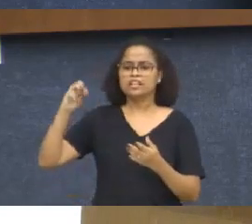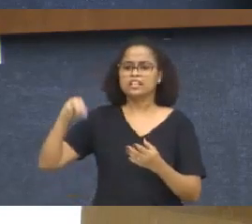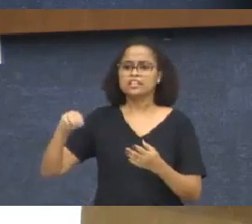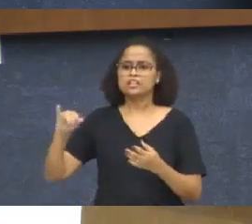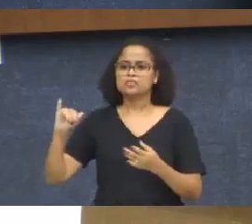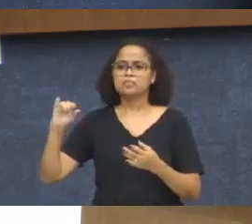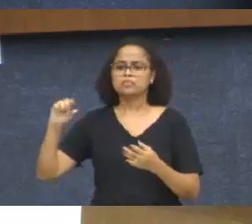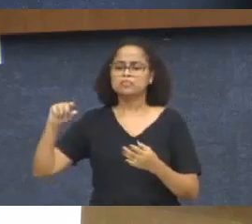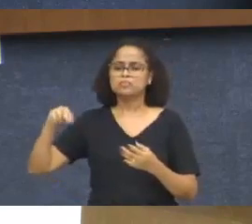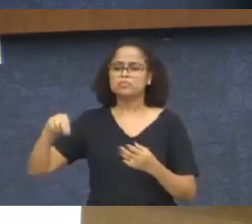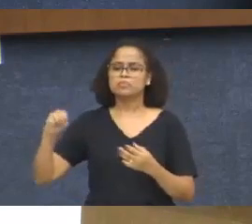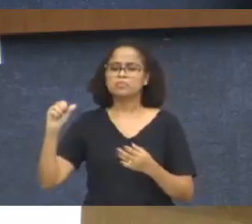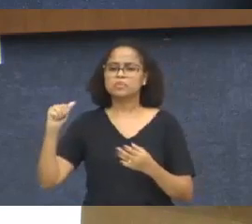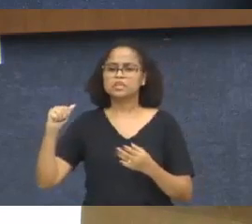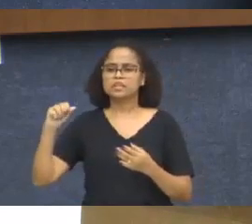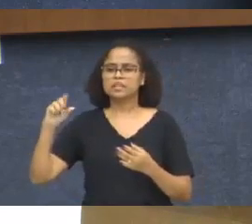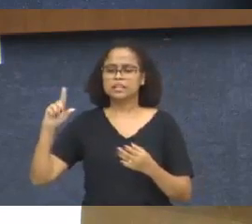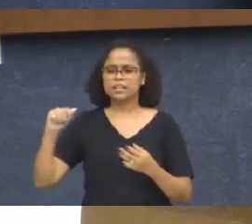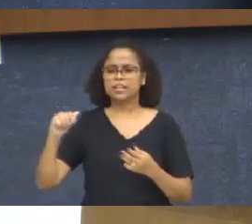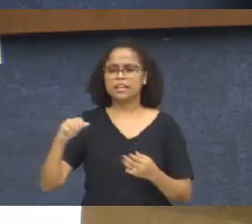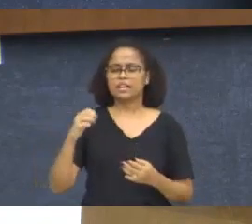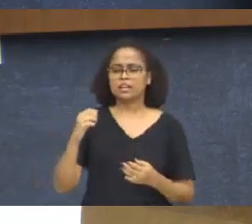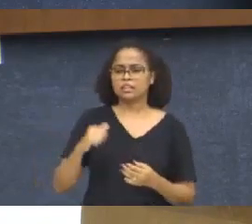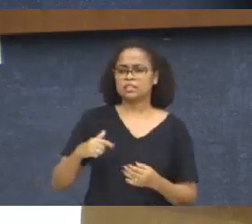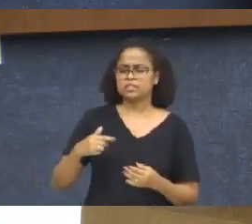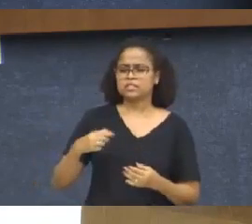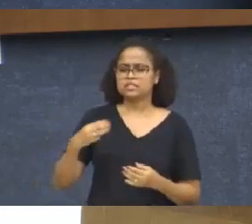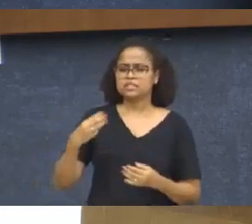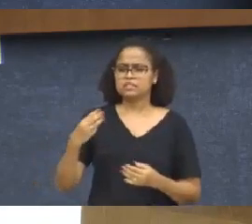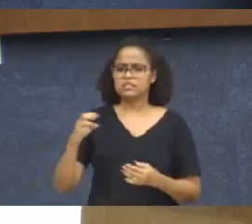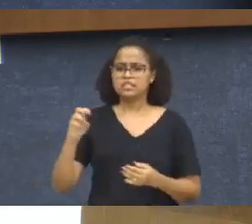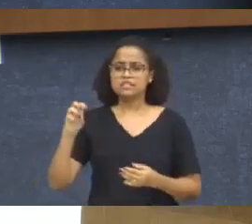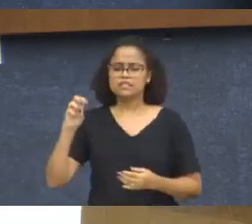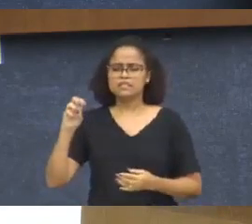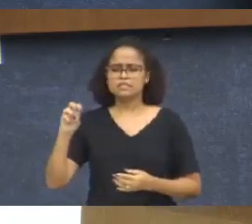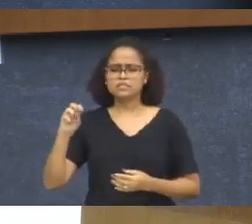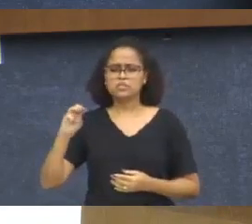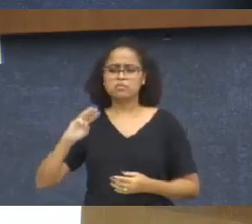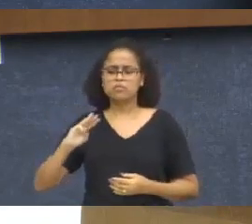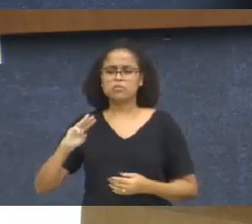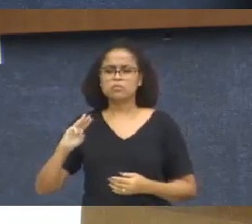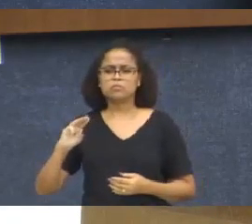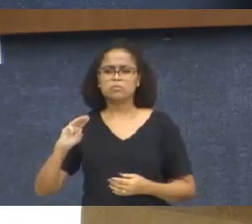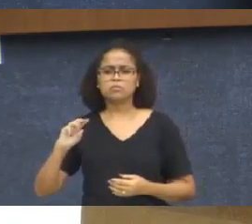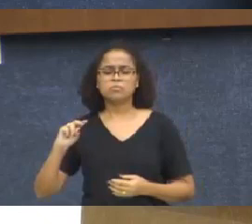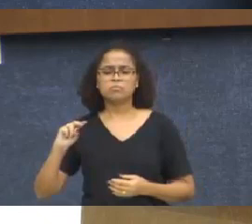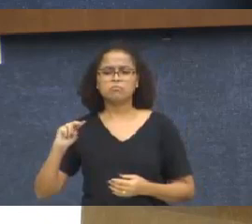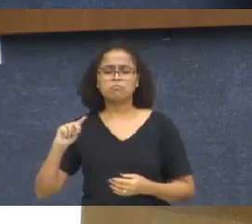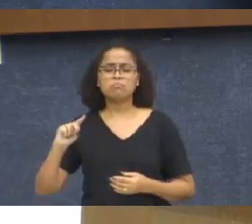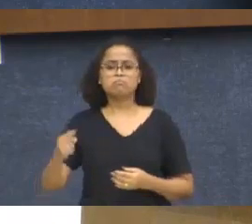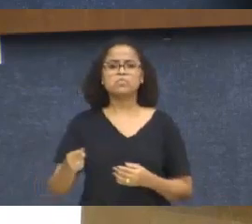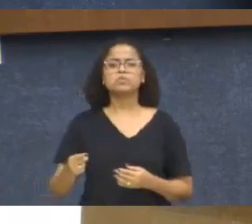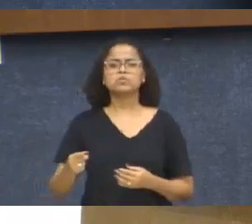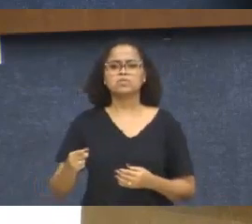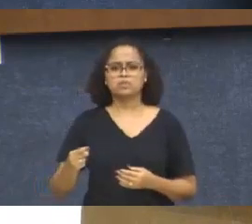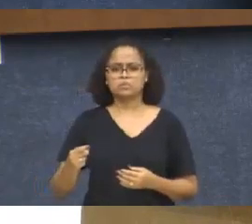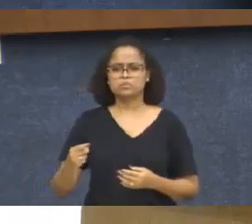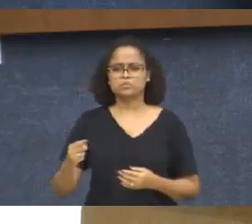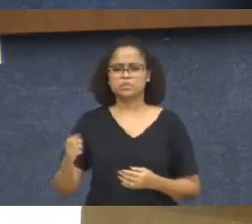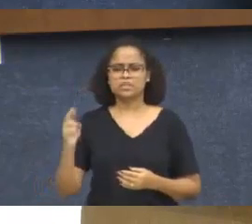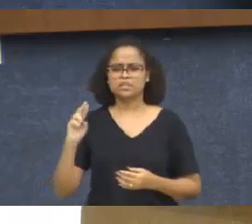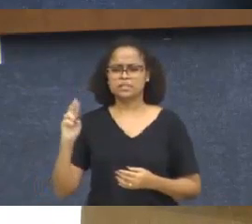de R$35 mil por dia. Ou seja, era uma multa de um valor até razoável. Mas, com